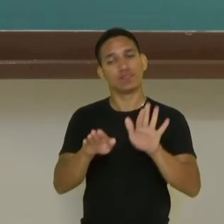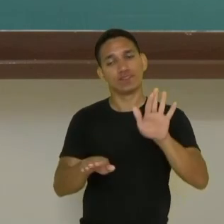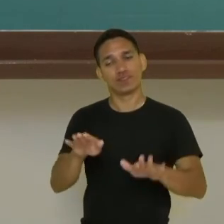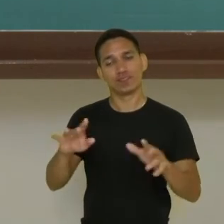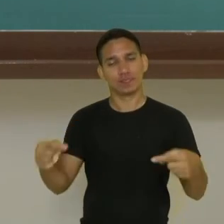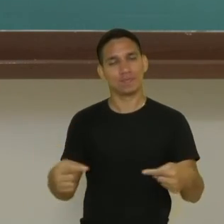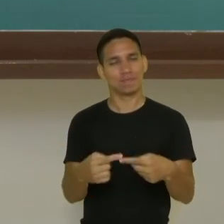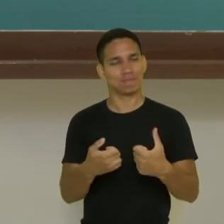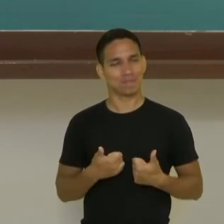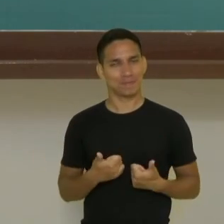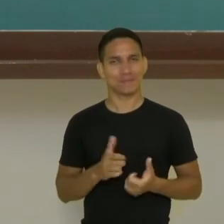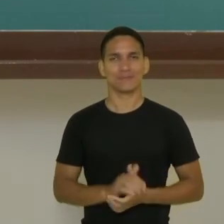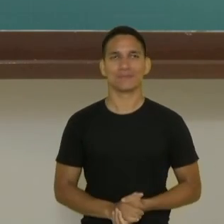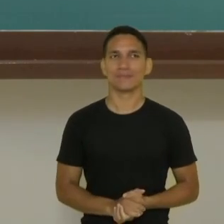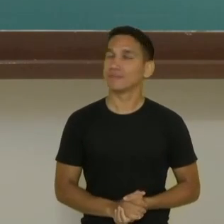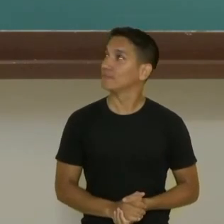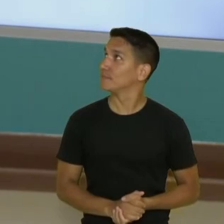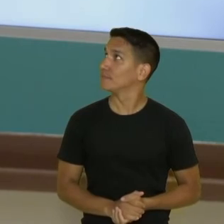Maravilha?